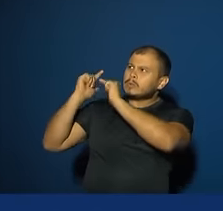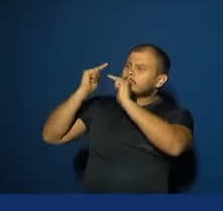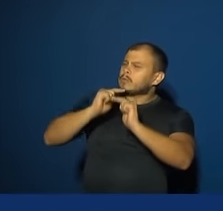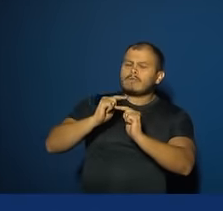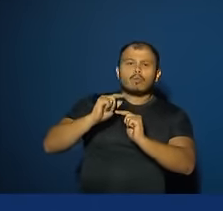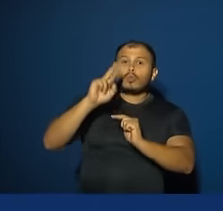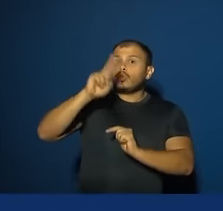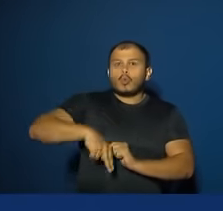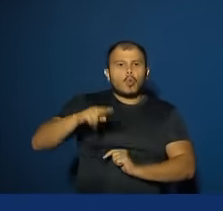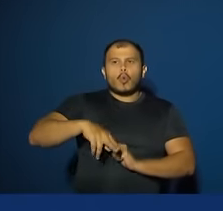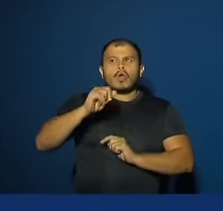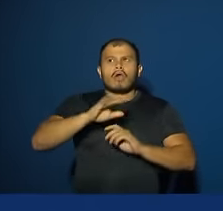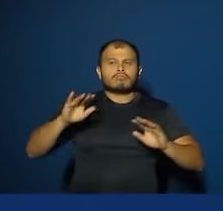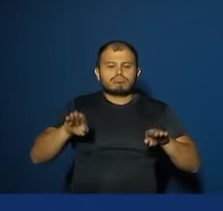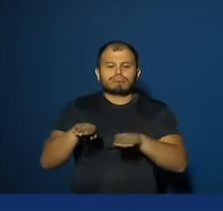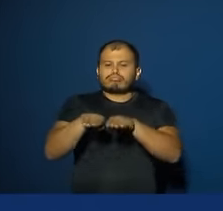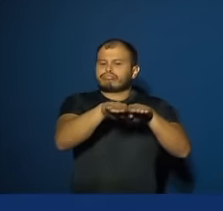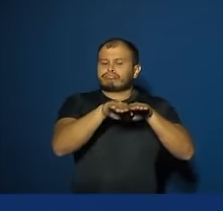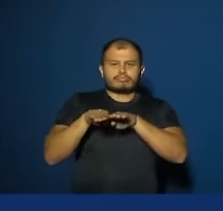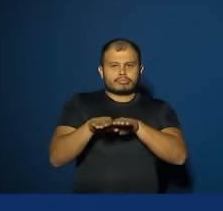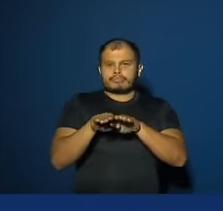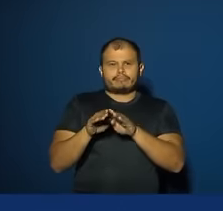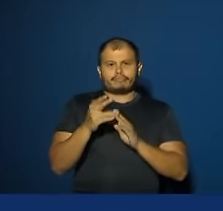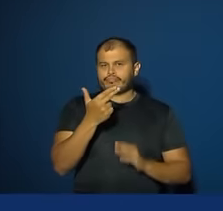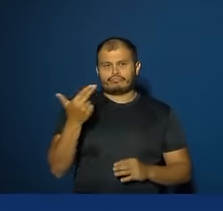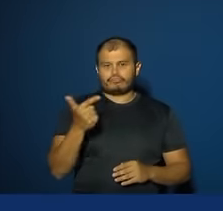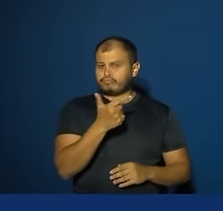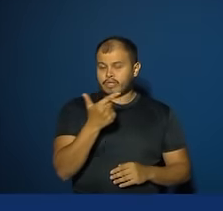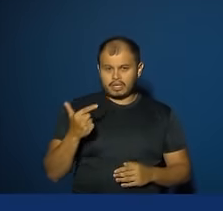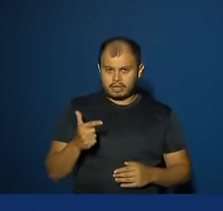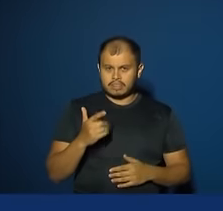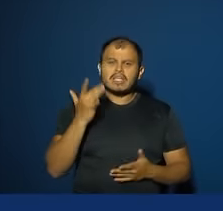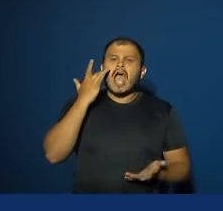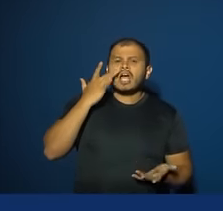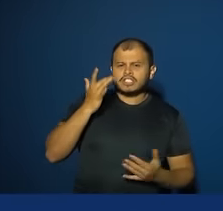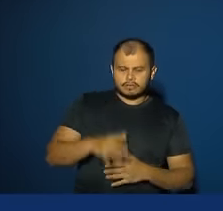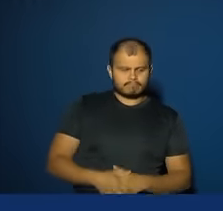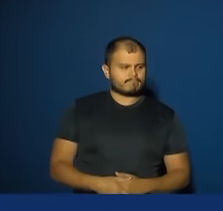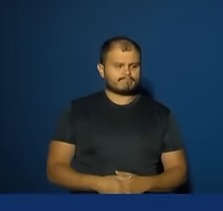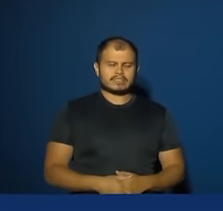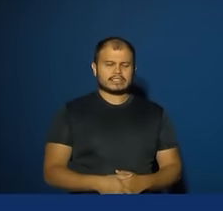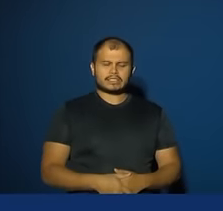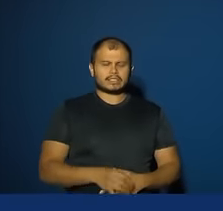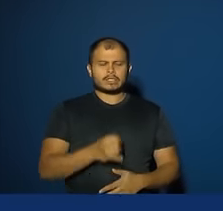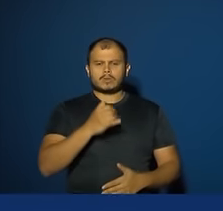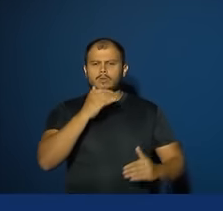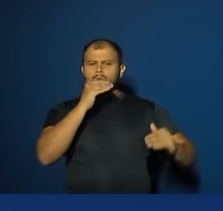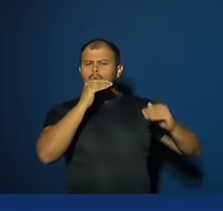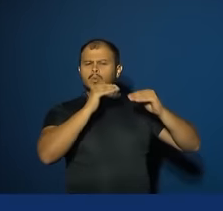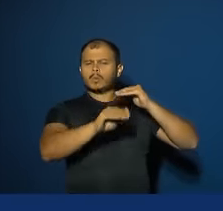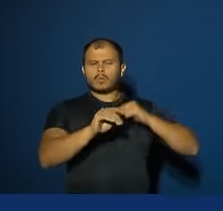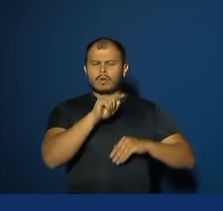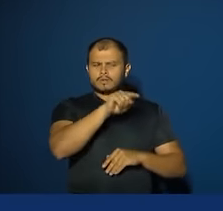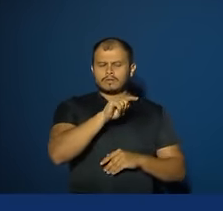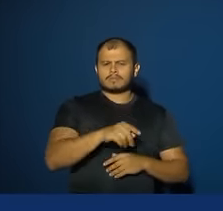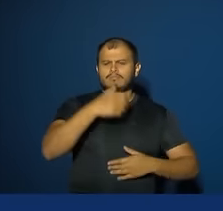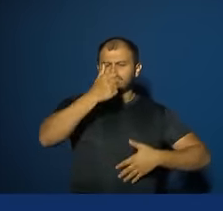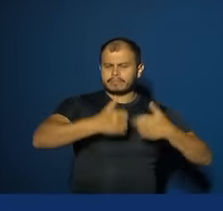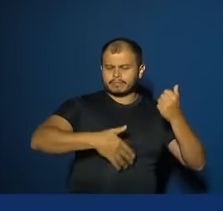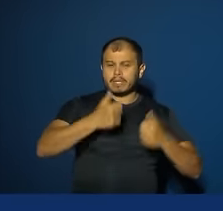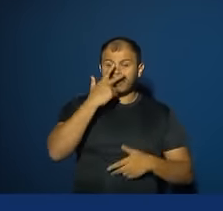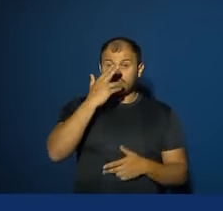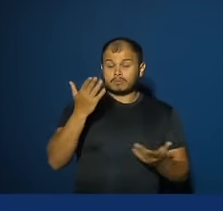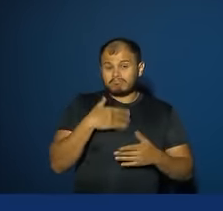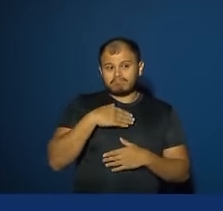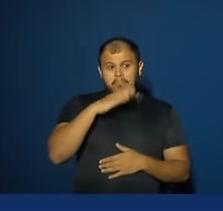fecharão Como é que você vê isso eu não concordo com essa visão não eu acho que o Brasil ele tem um